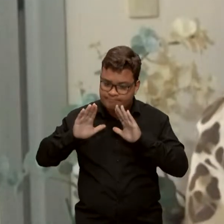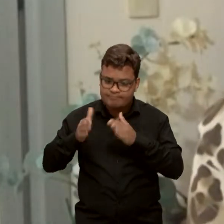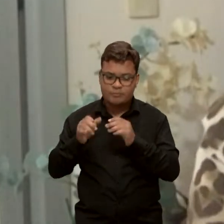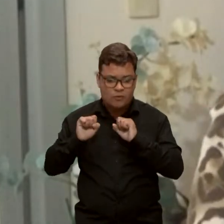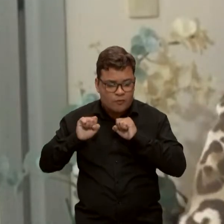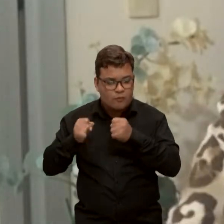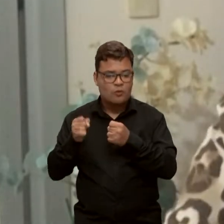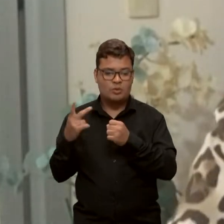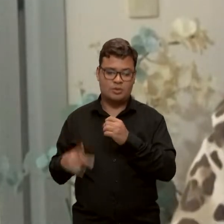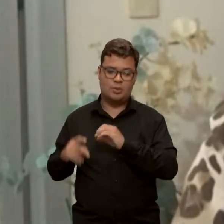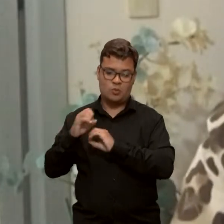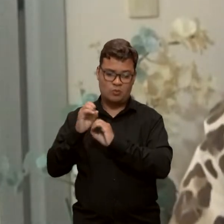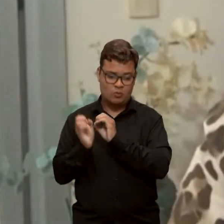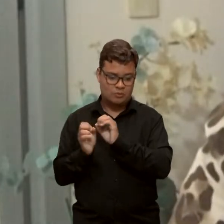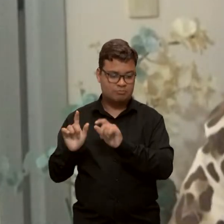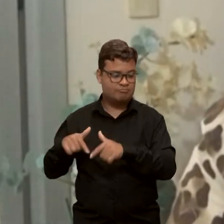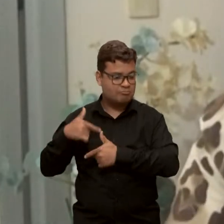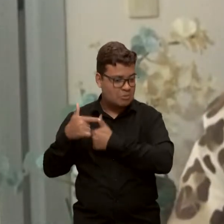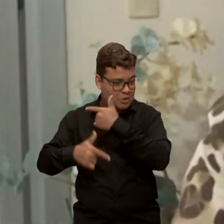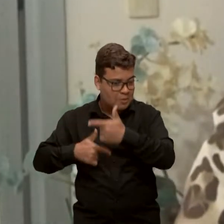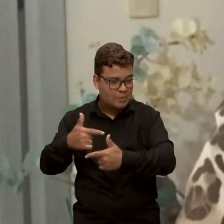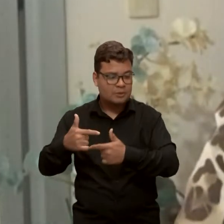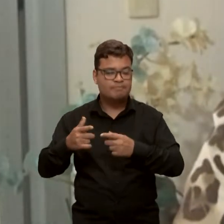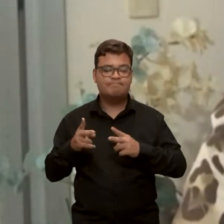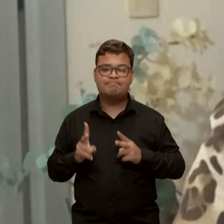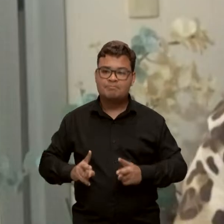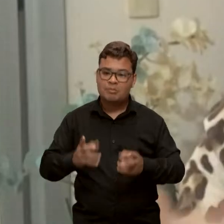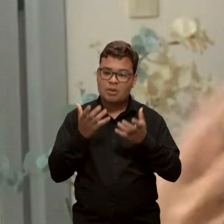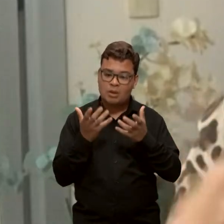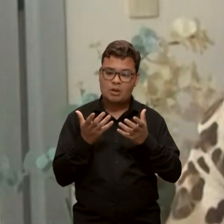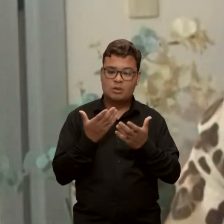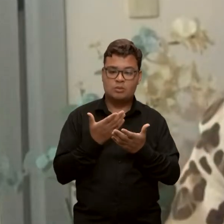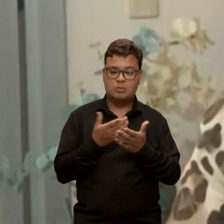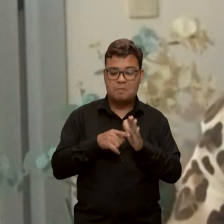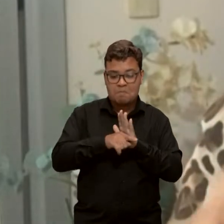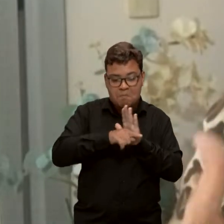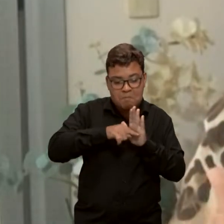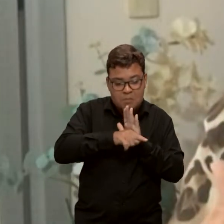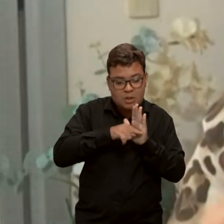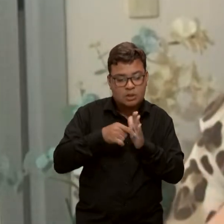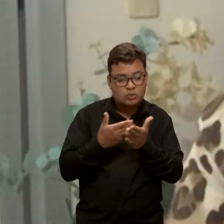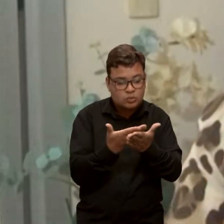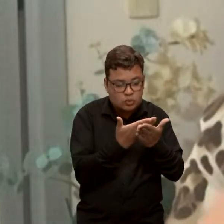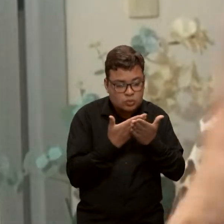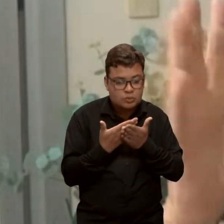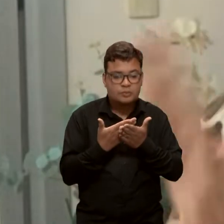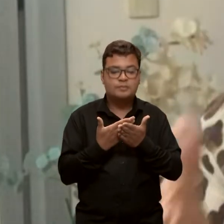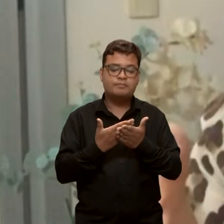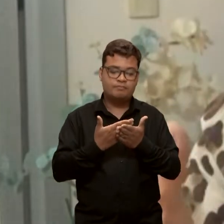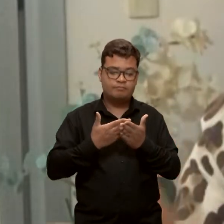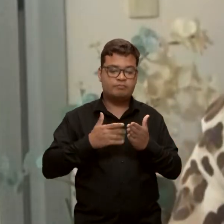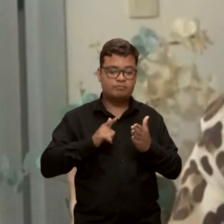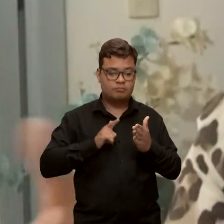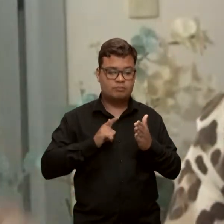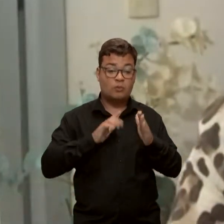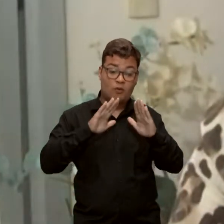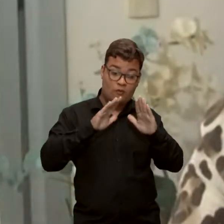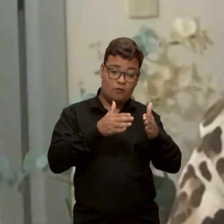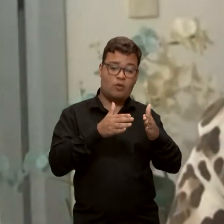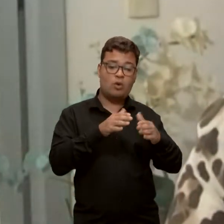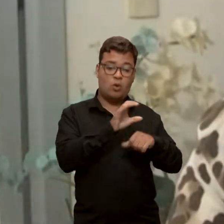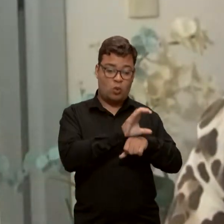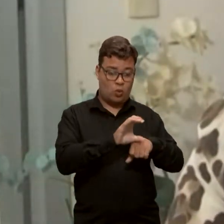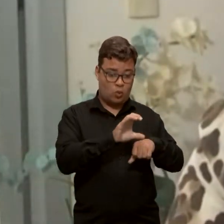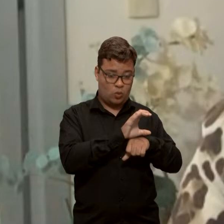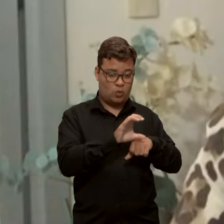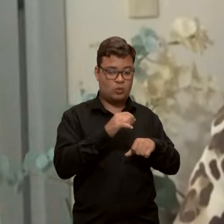na UFG. Então, sempre procurando fazer a pesquisa naquele curso, na área daquele curso que eu